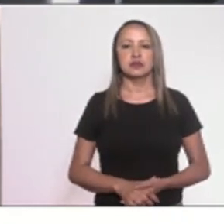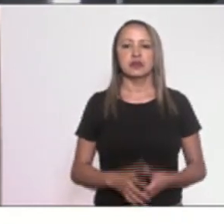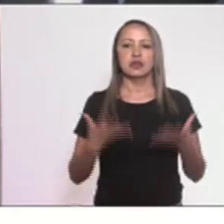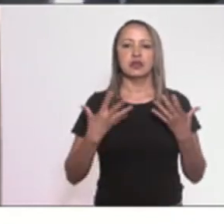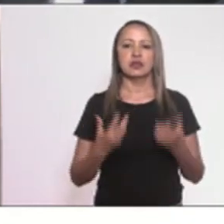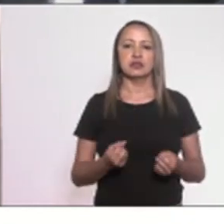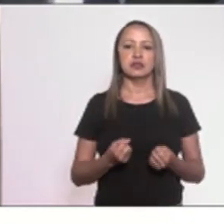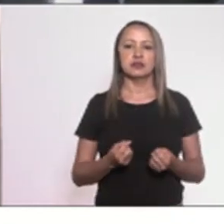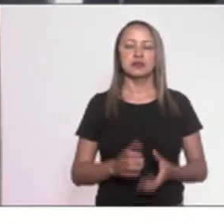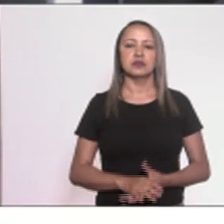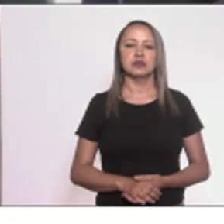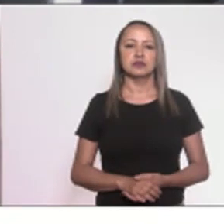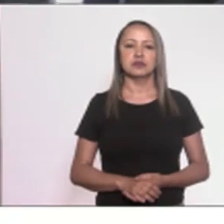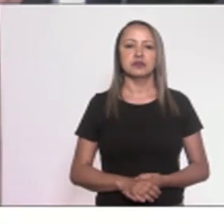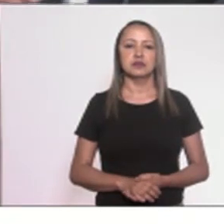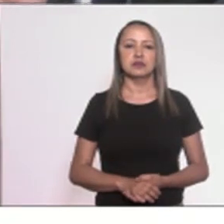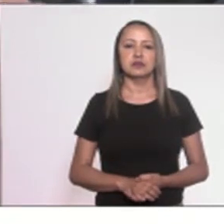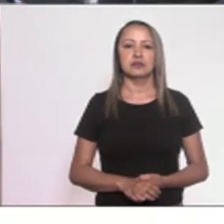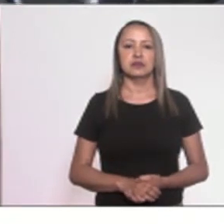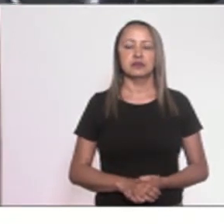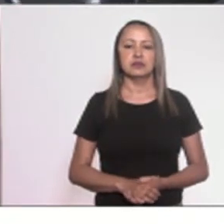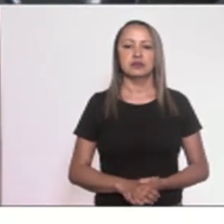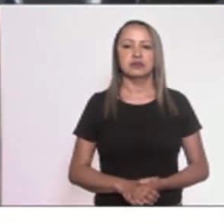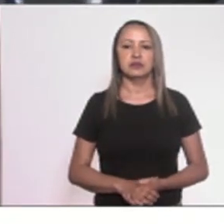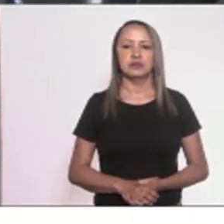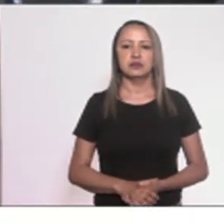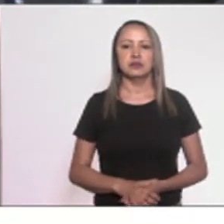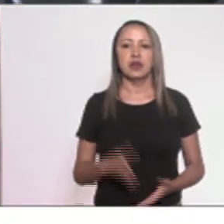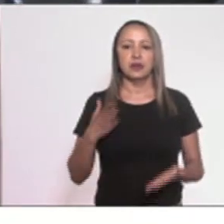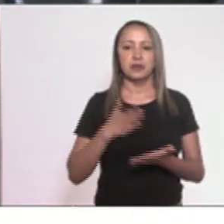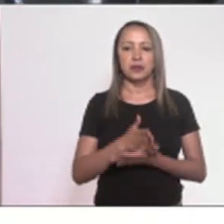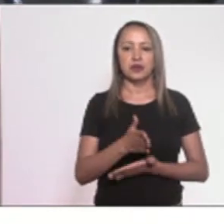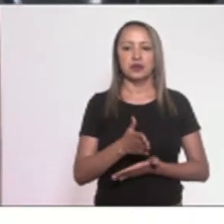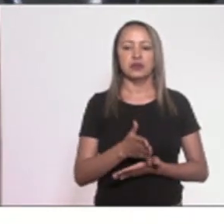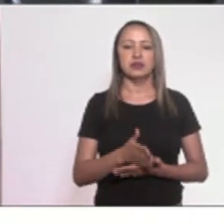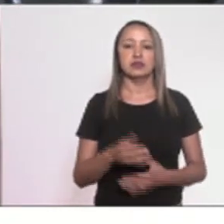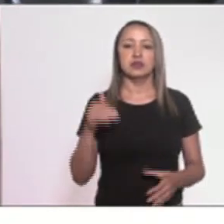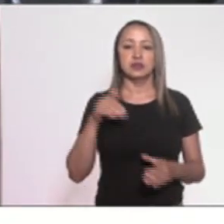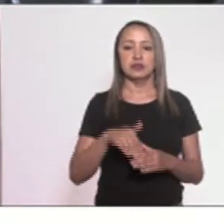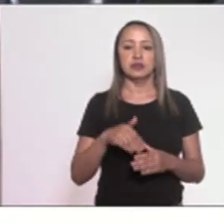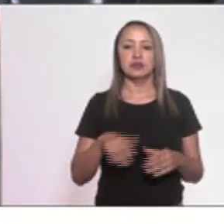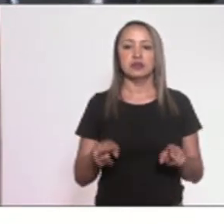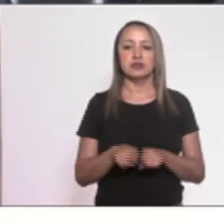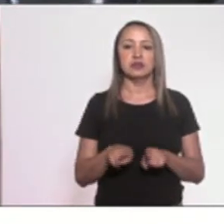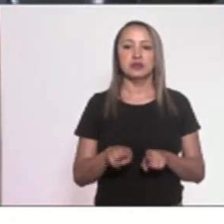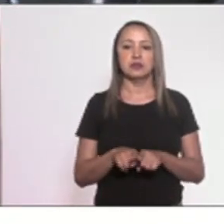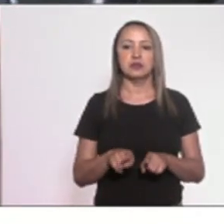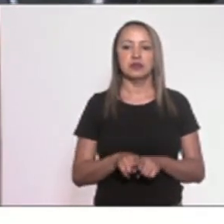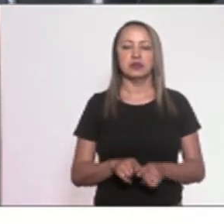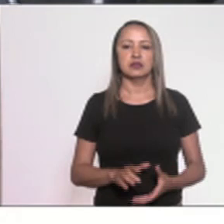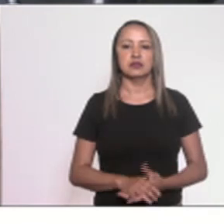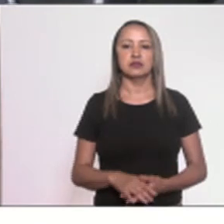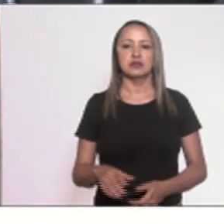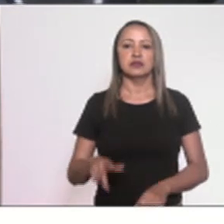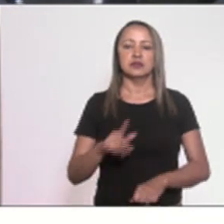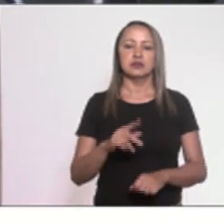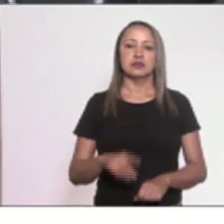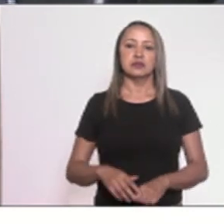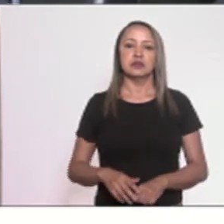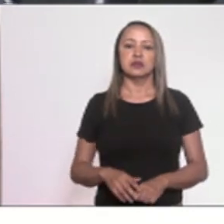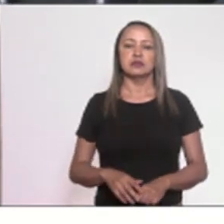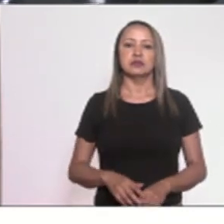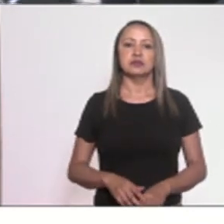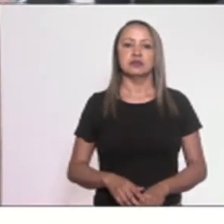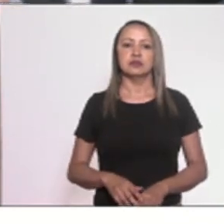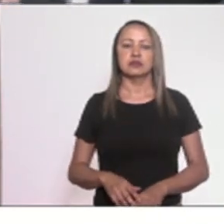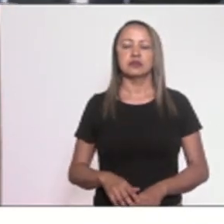favorável. Senhores que aprovam, permaneçam como estão, aprovado. Em votação, parecer da Comissão de Educação com subemenda.